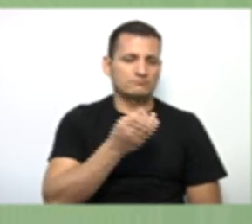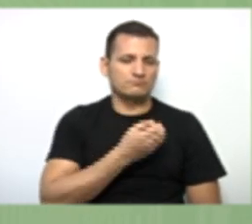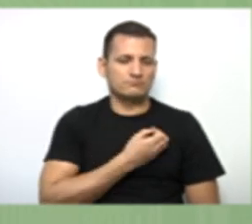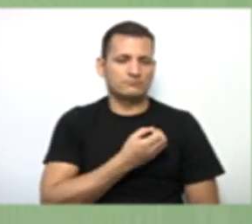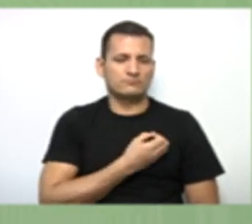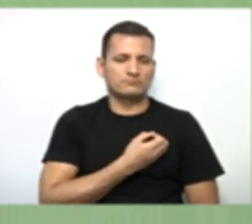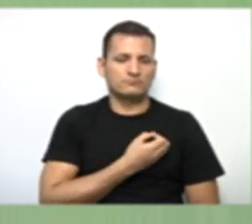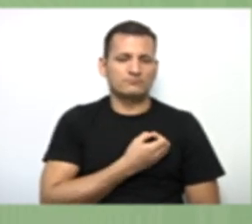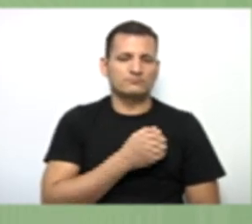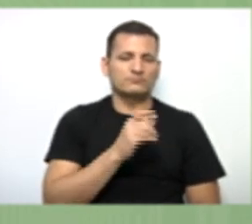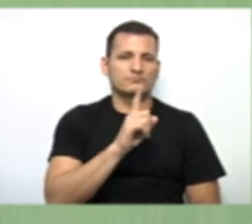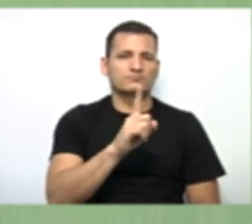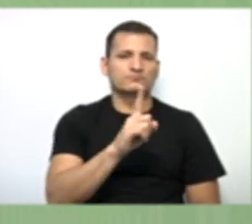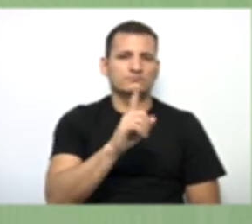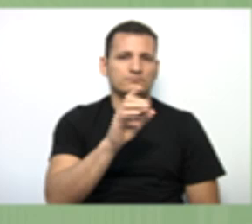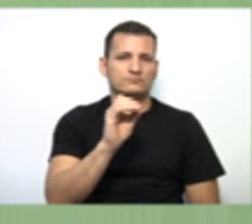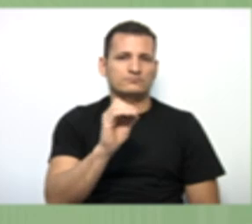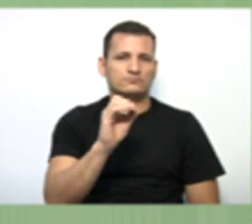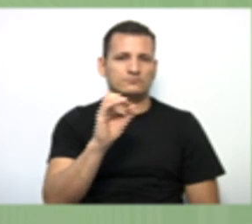100,